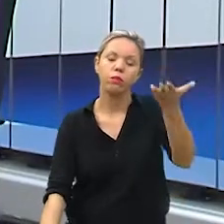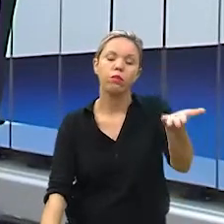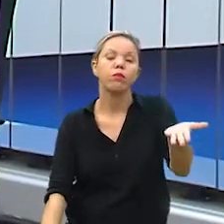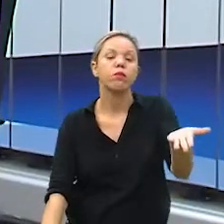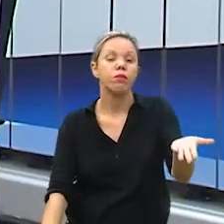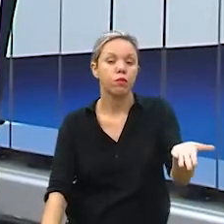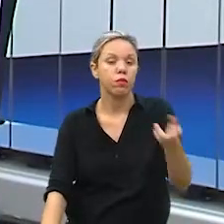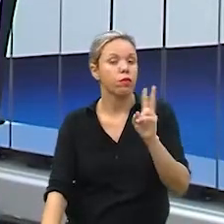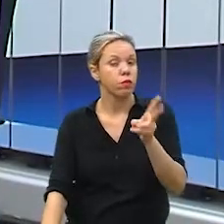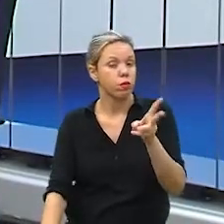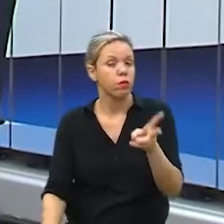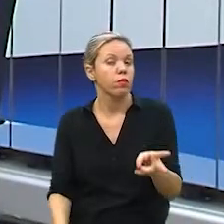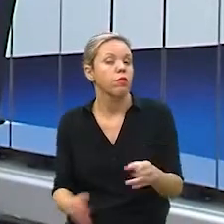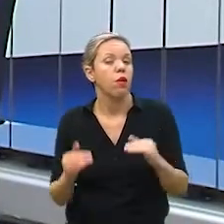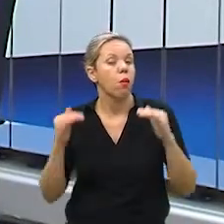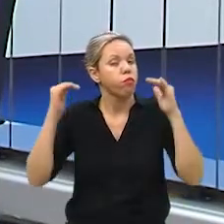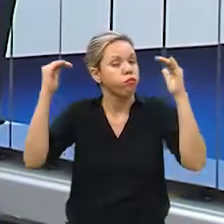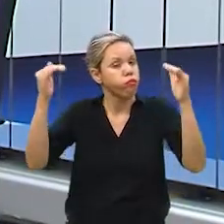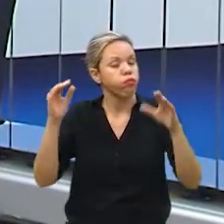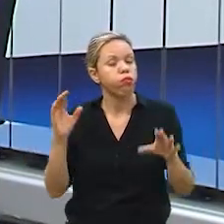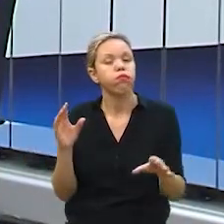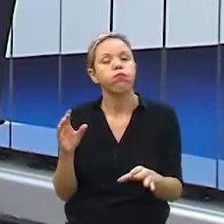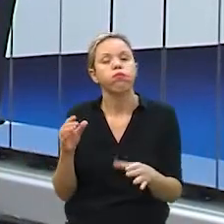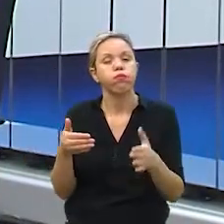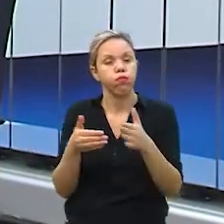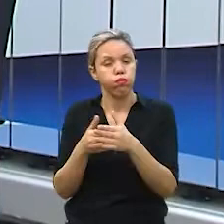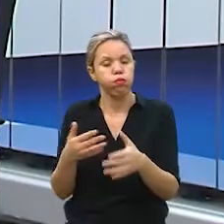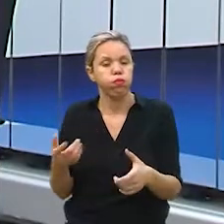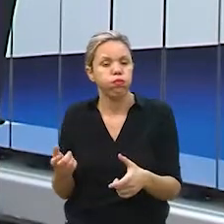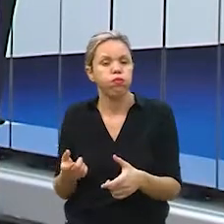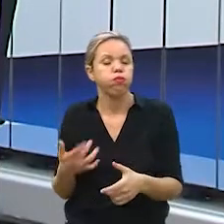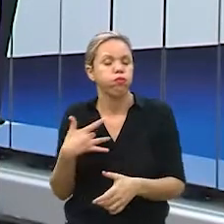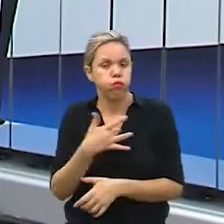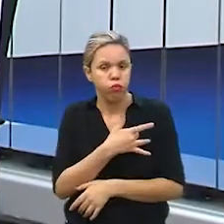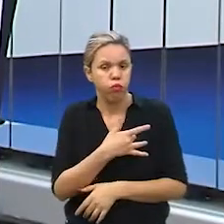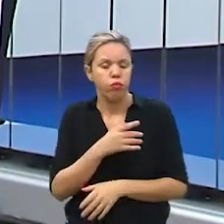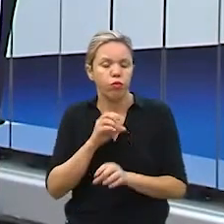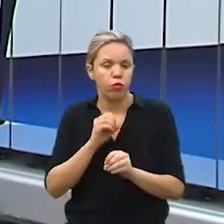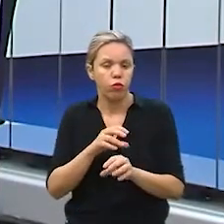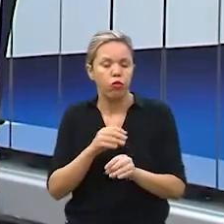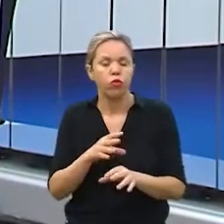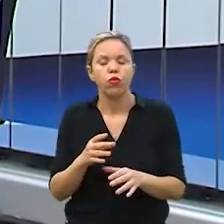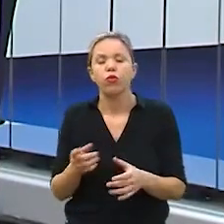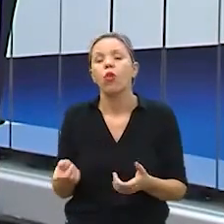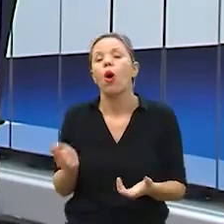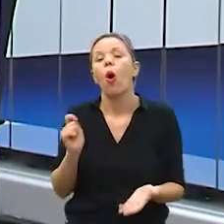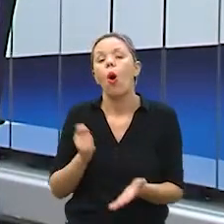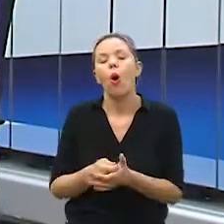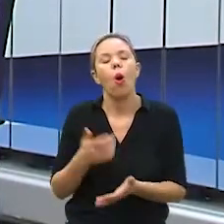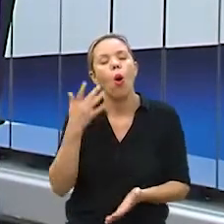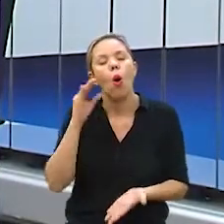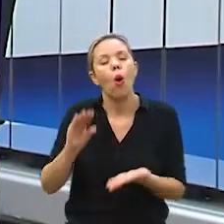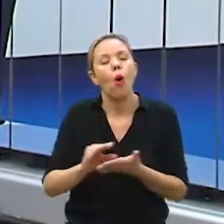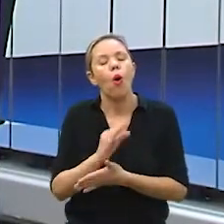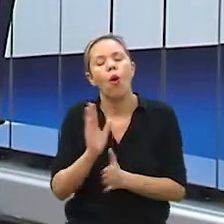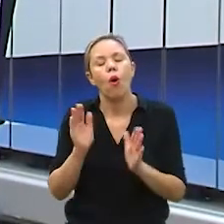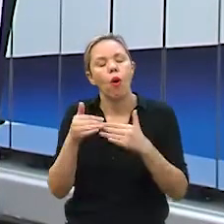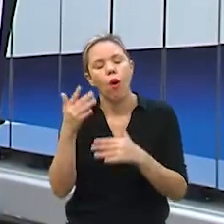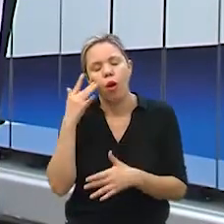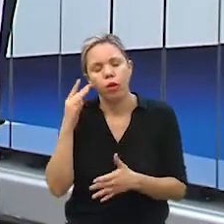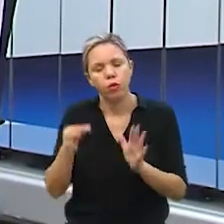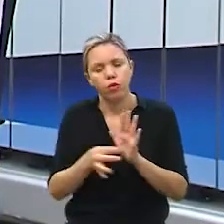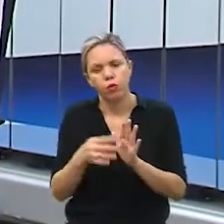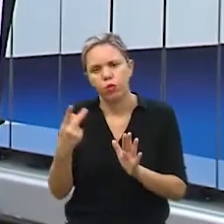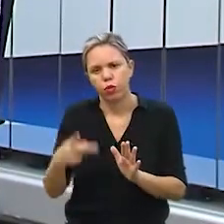Farmadic, sempre está no topo, né, do orçamento, saúde e educação. Como que você enxerga este foco? Onde